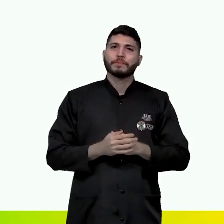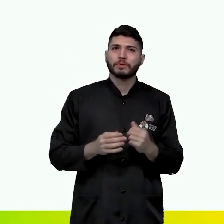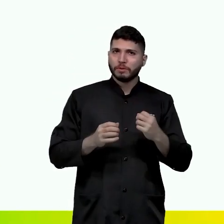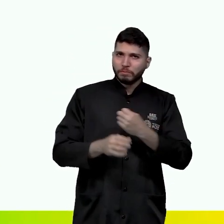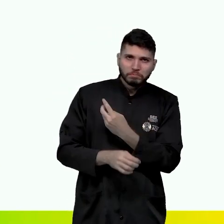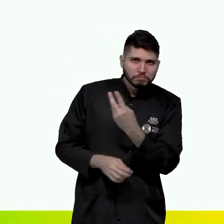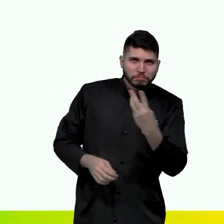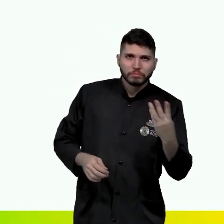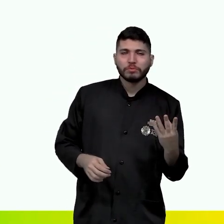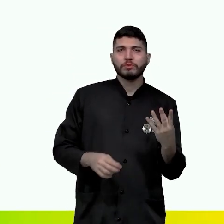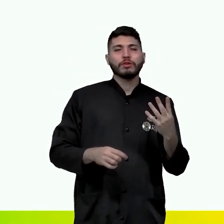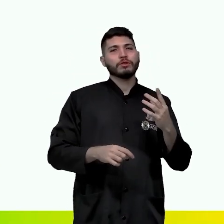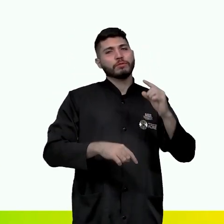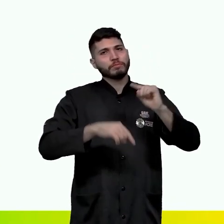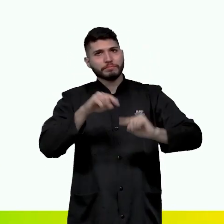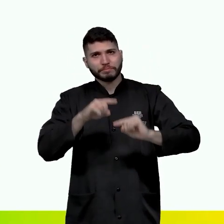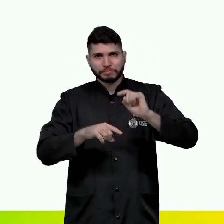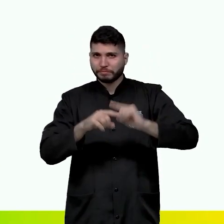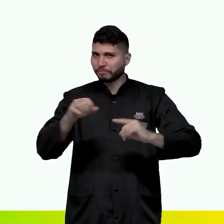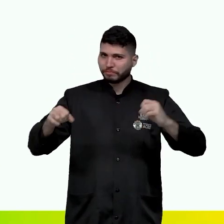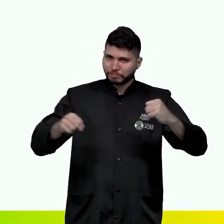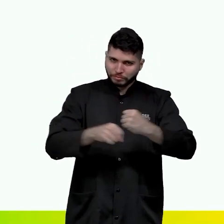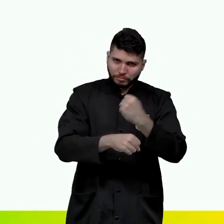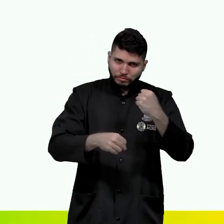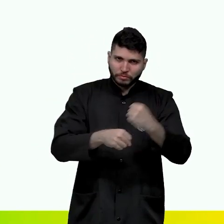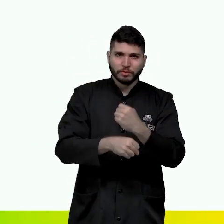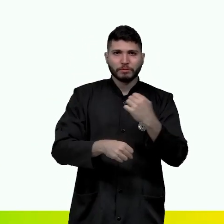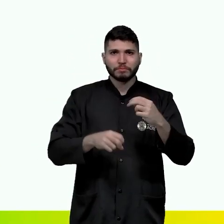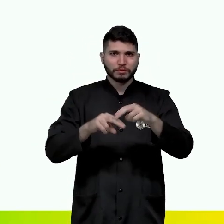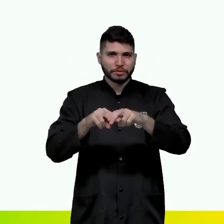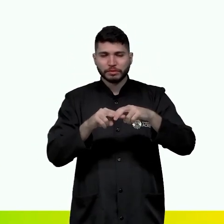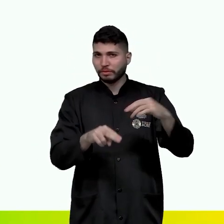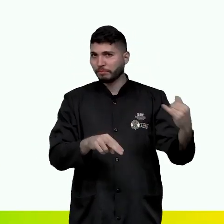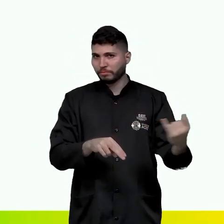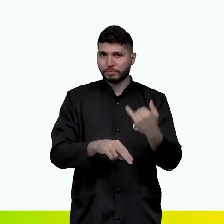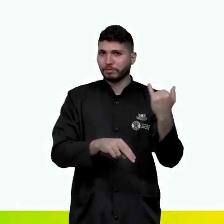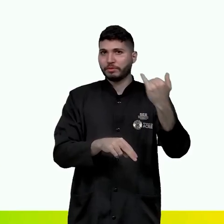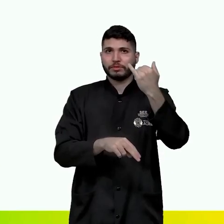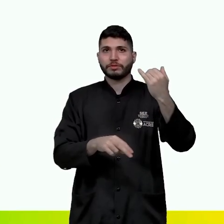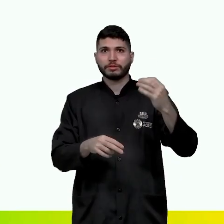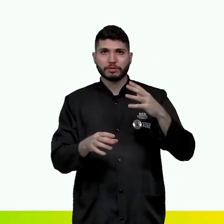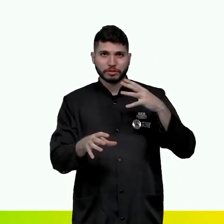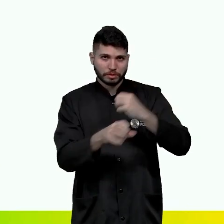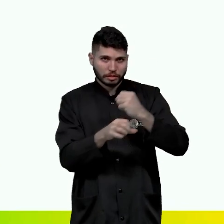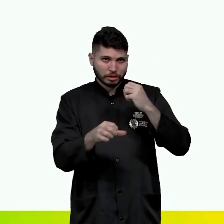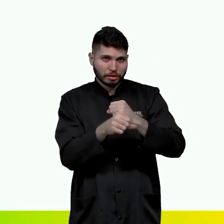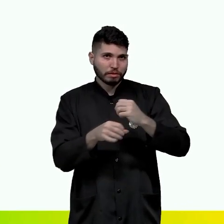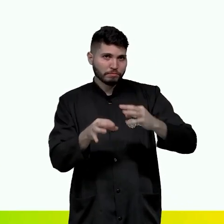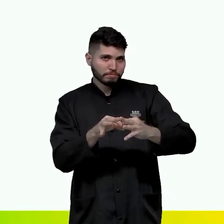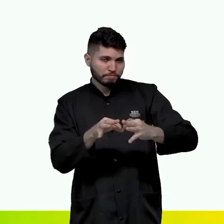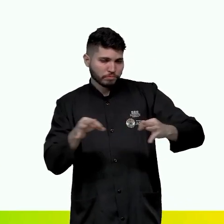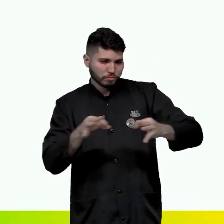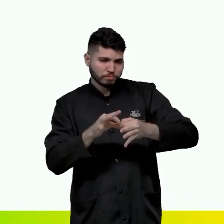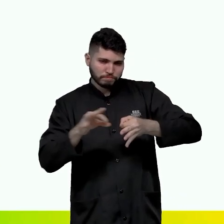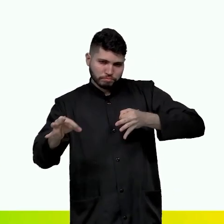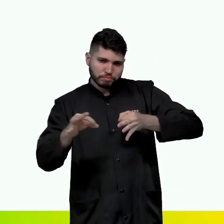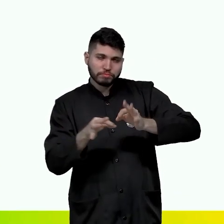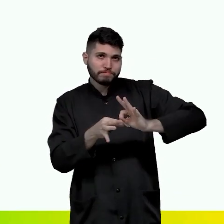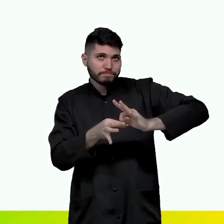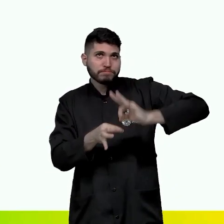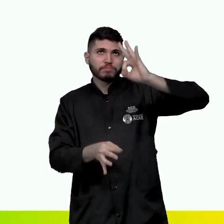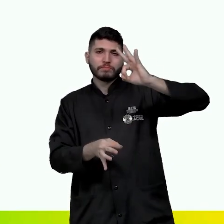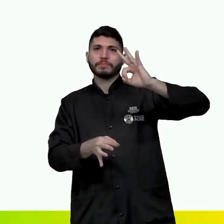para cobrir estruturas, como por exemplo telhados, cúpulas, reservatórios,